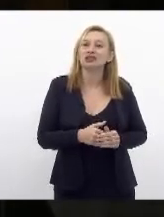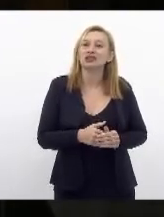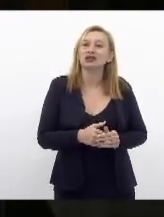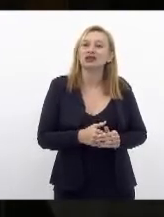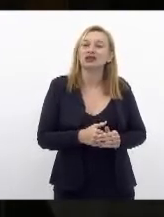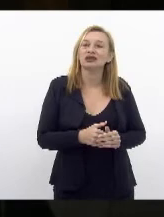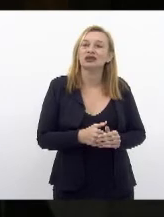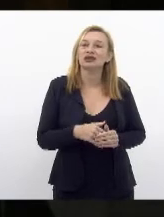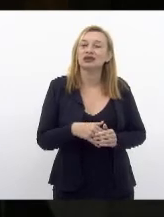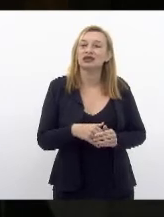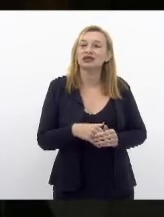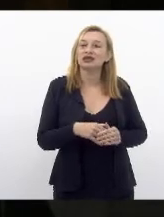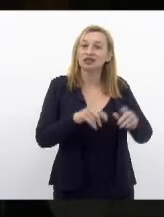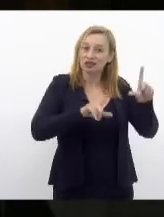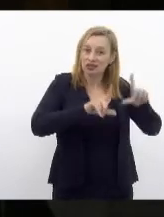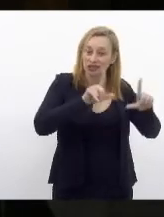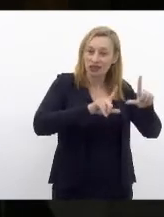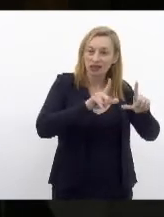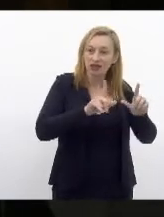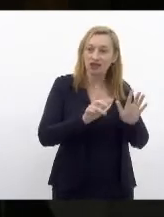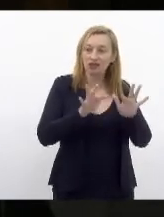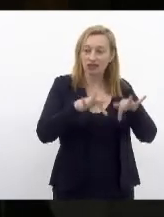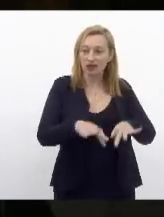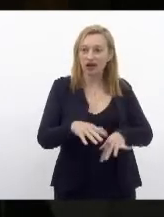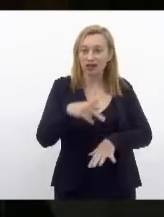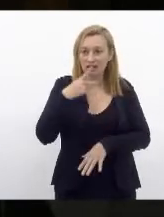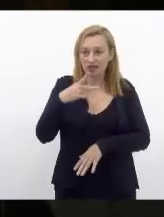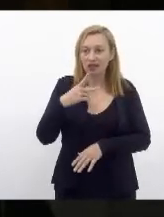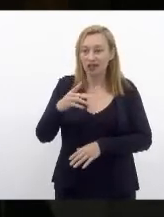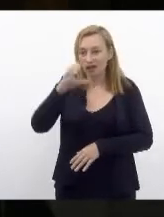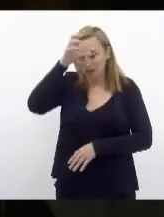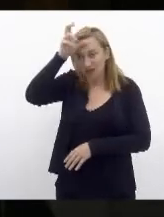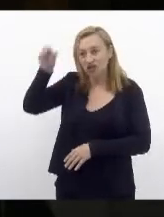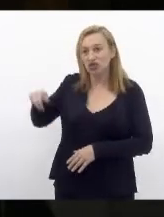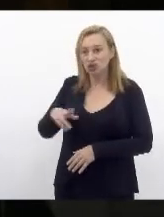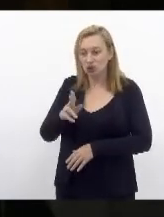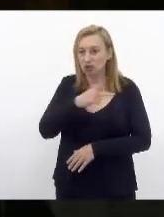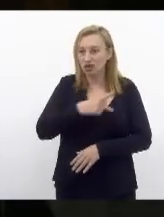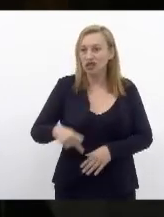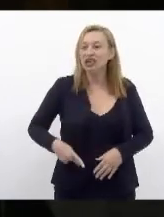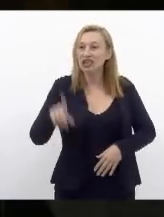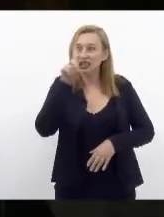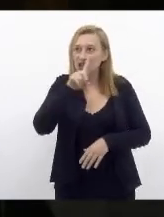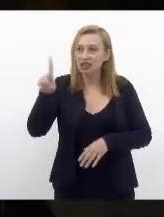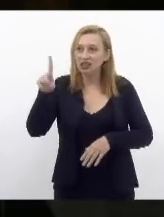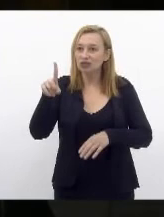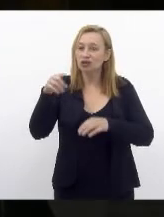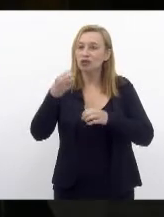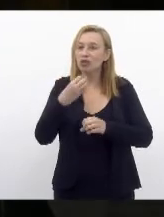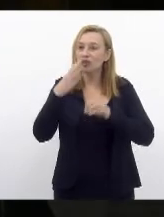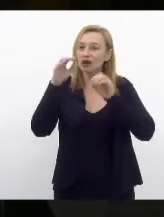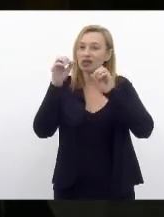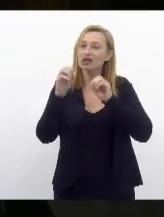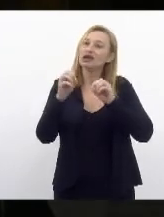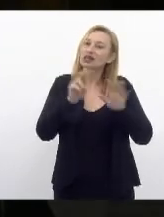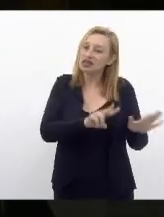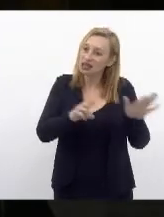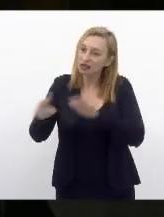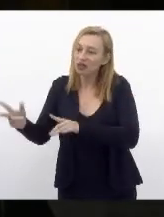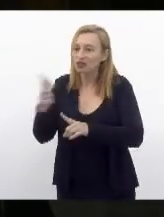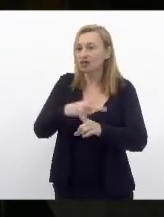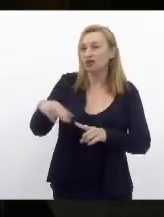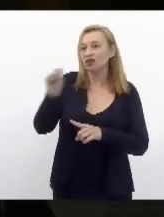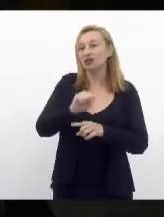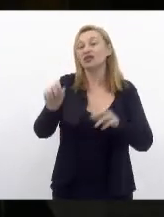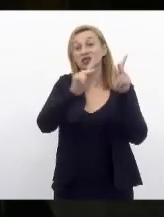essa minha fala no expediente final, agradecer à presidente Tia Ju, que Deus deu uma semana para a gente vitoriosa, de